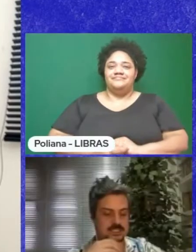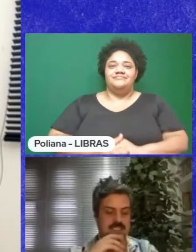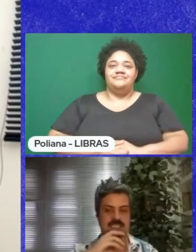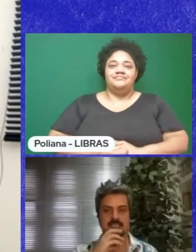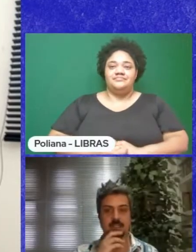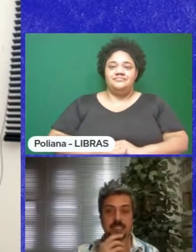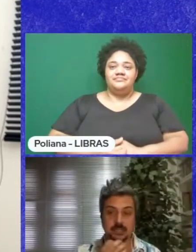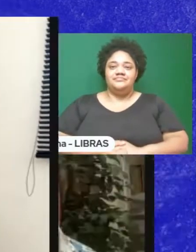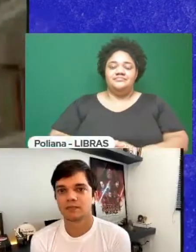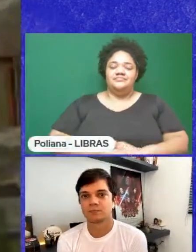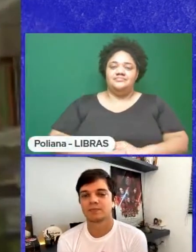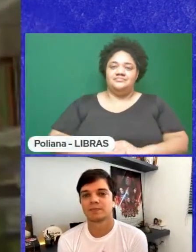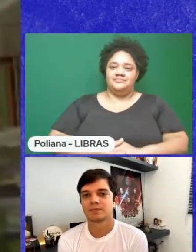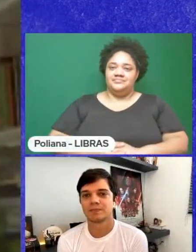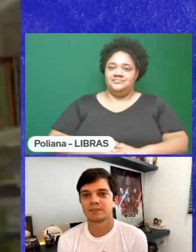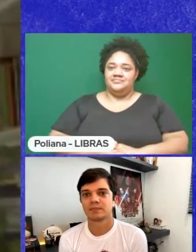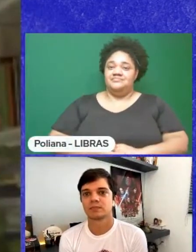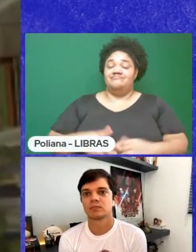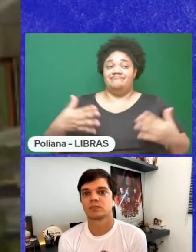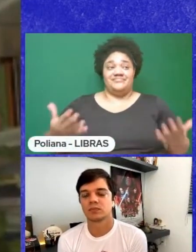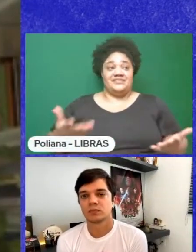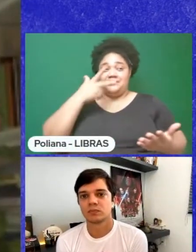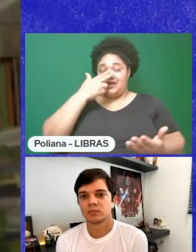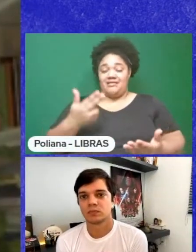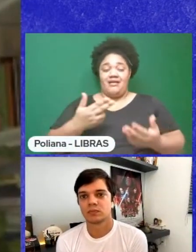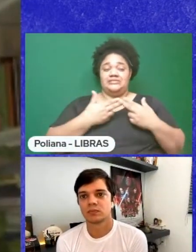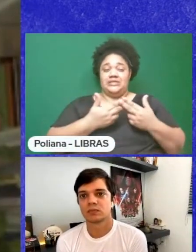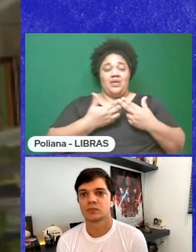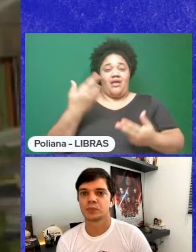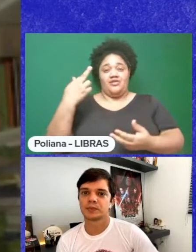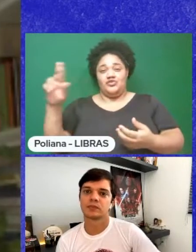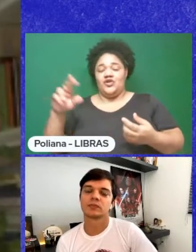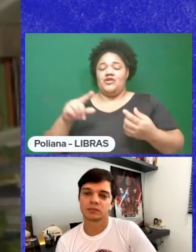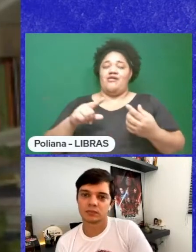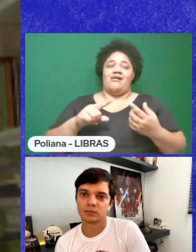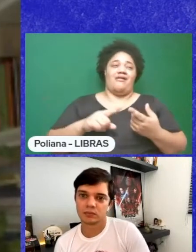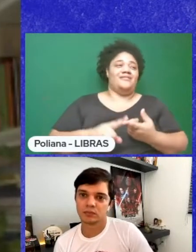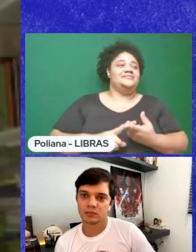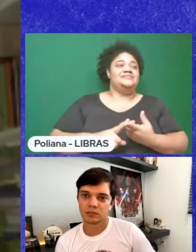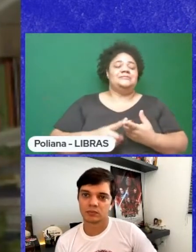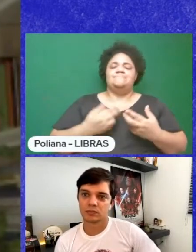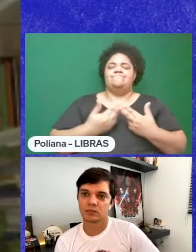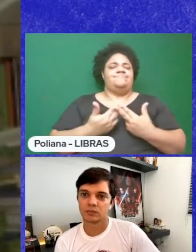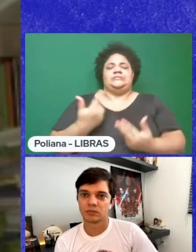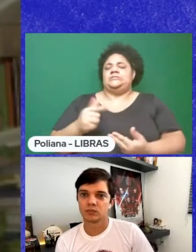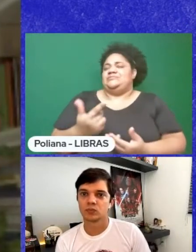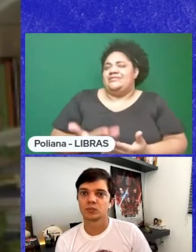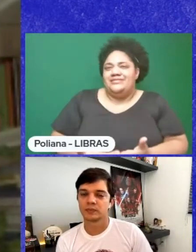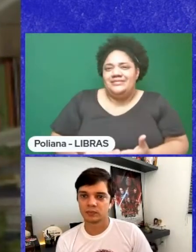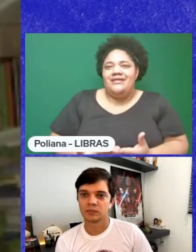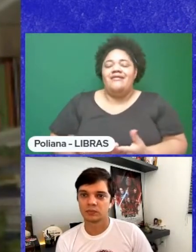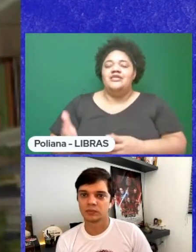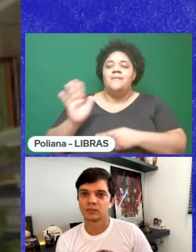Você cita essa questão da intolerância, né? Ali a gente vê uma intolerância religiosa, digamos, que aparece